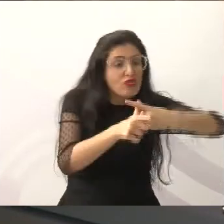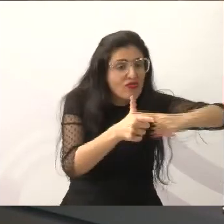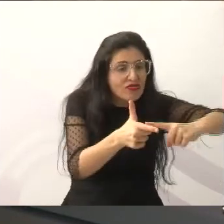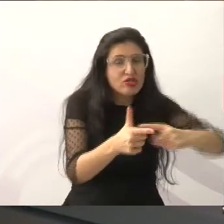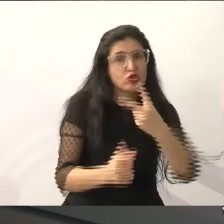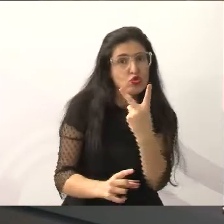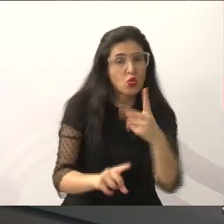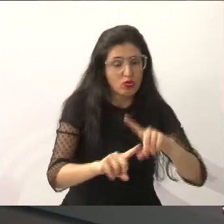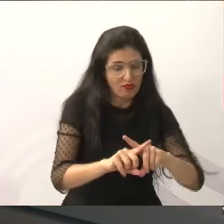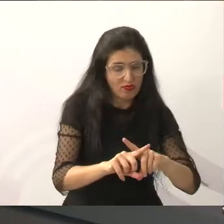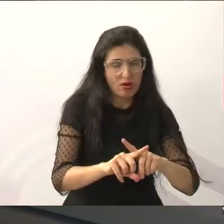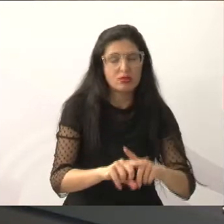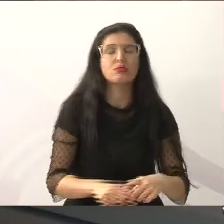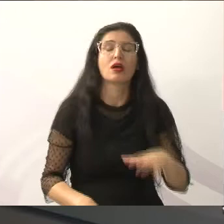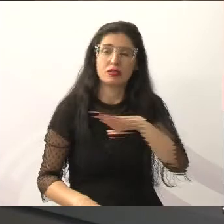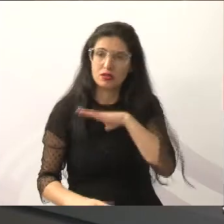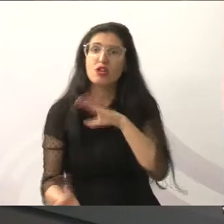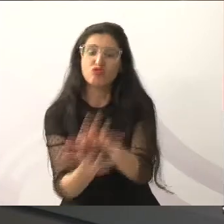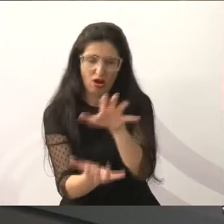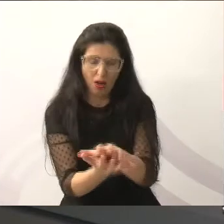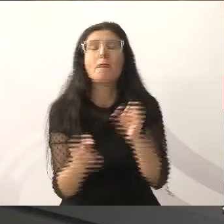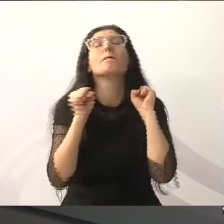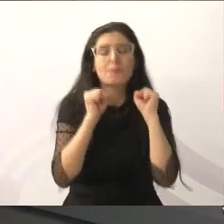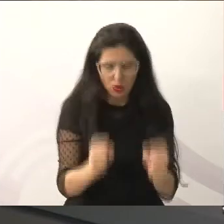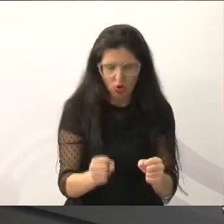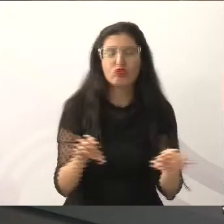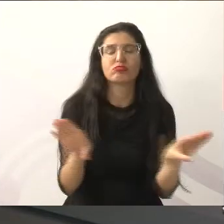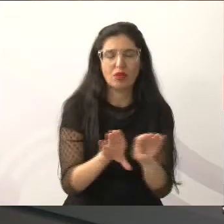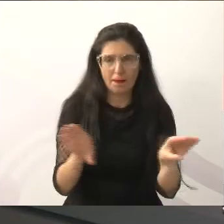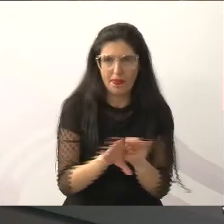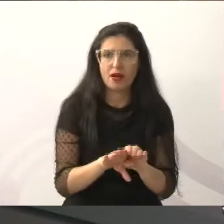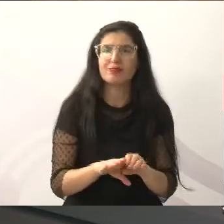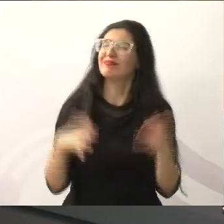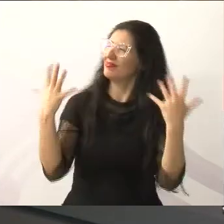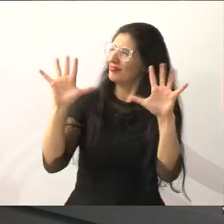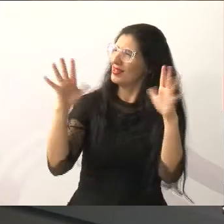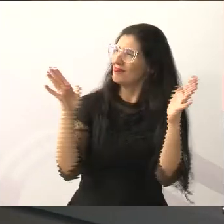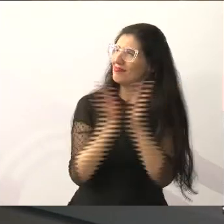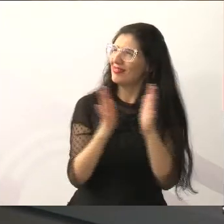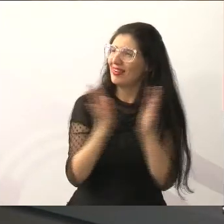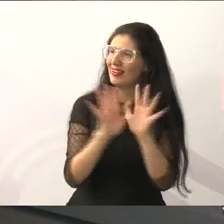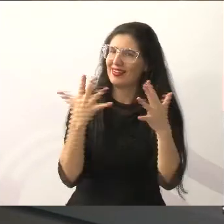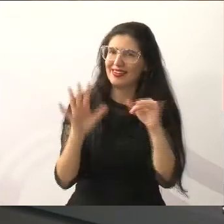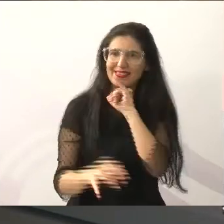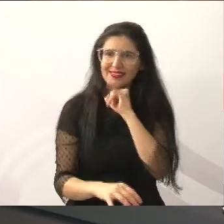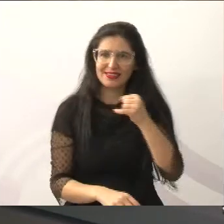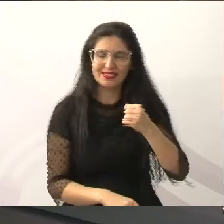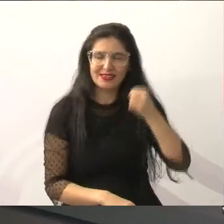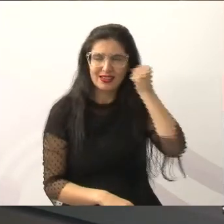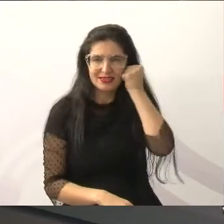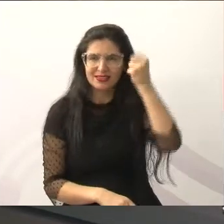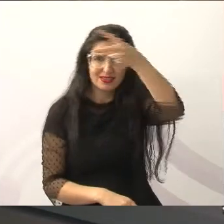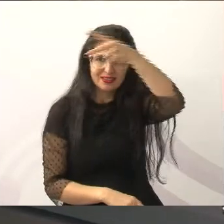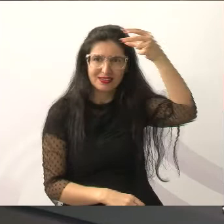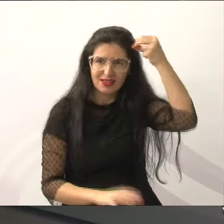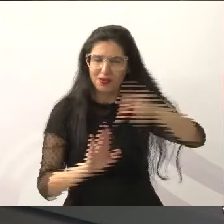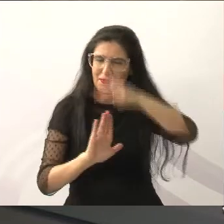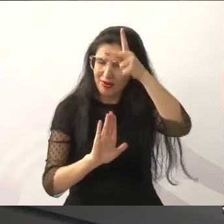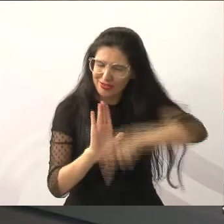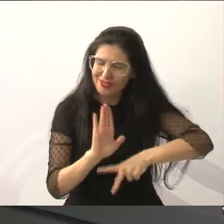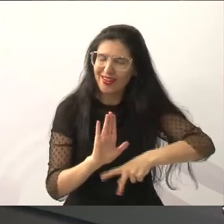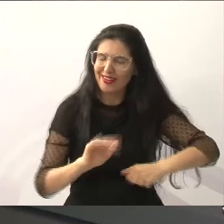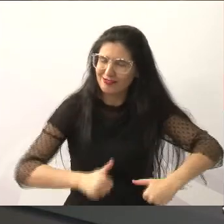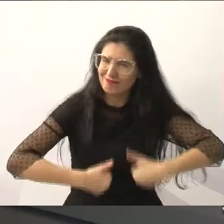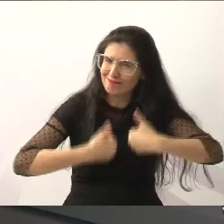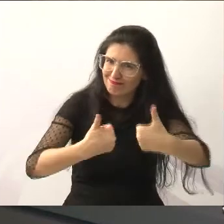de Jacareí. Por isso que eu parabenizo aqui o prefeito Isaías Santana, que mandou esse projeto para esta casa, e sem dúvida, nós